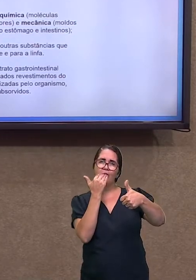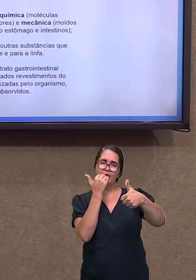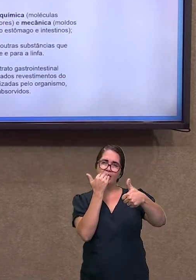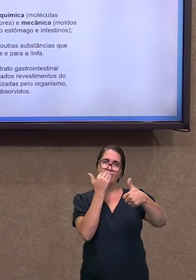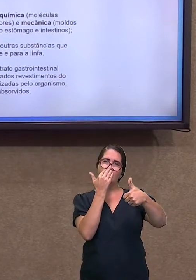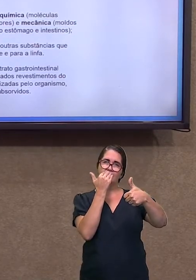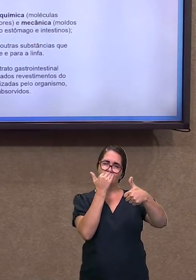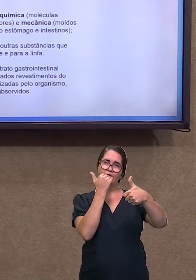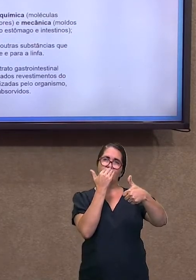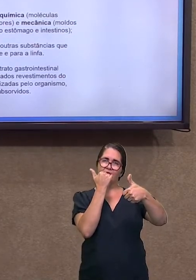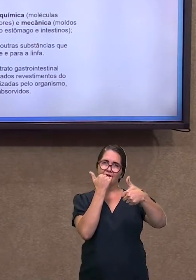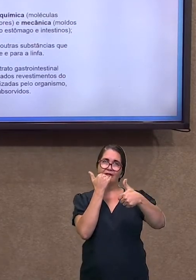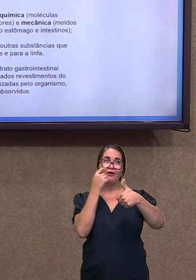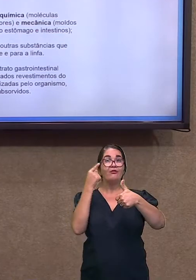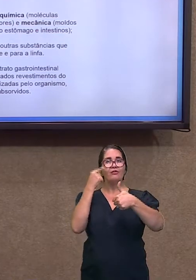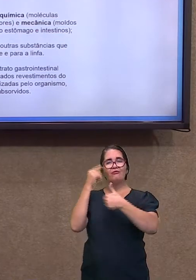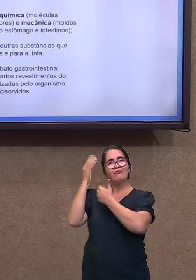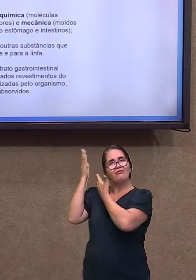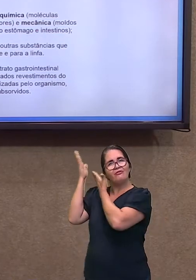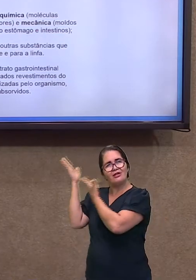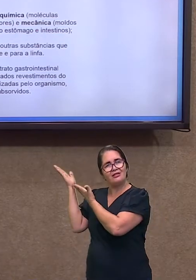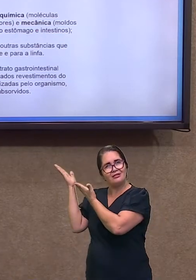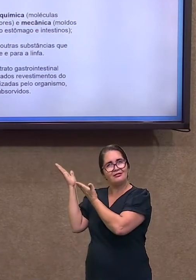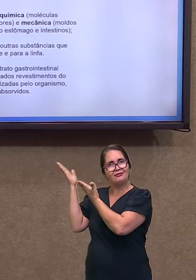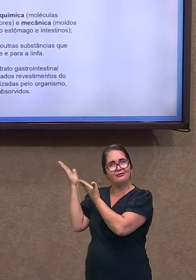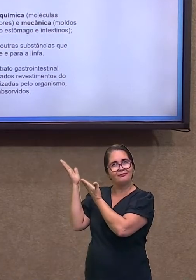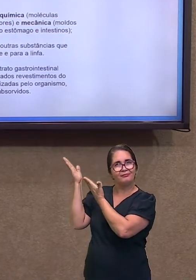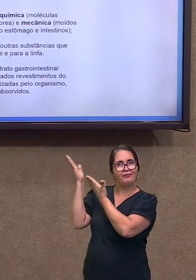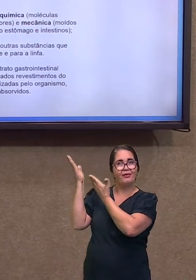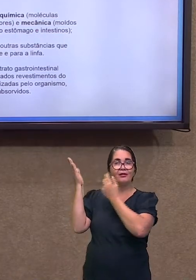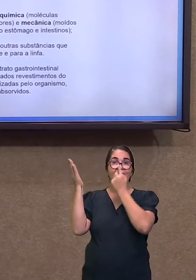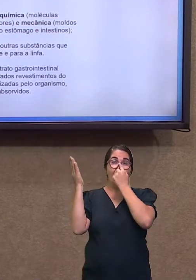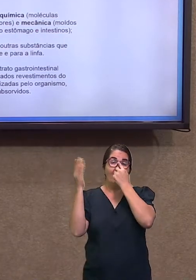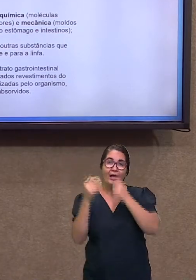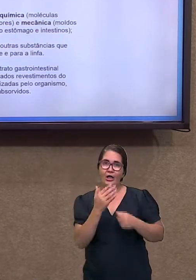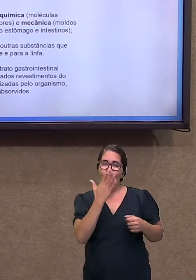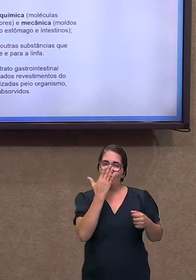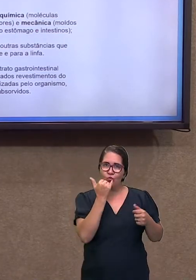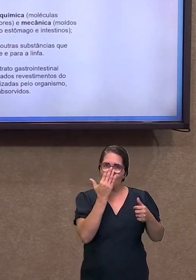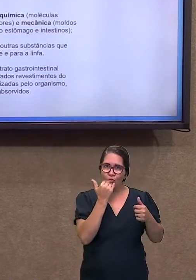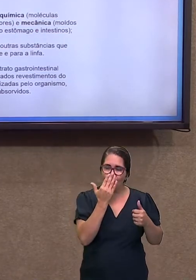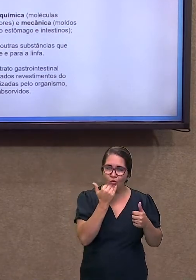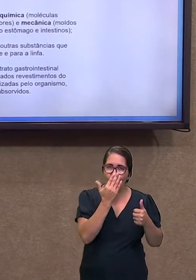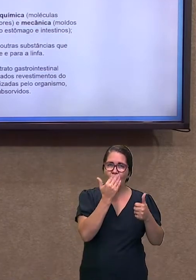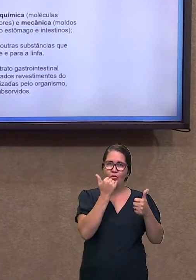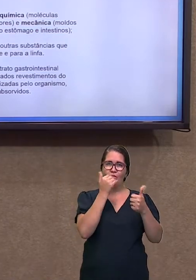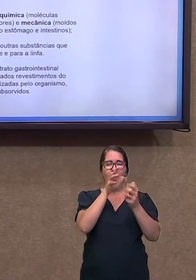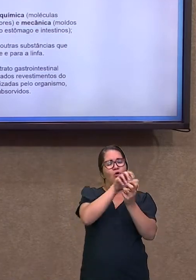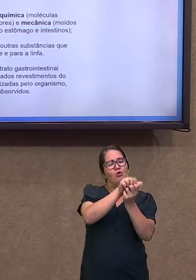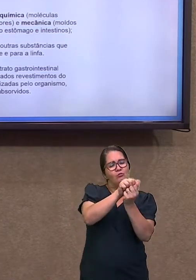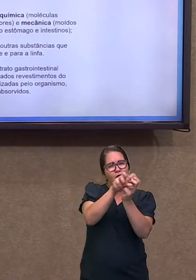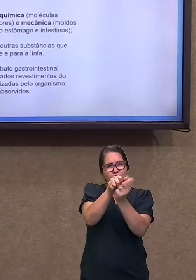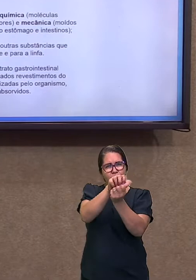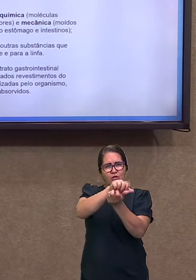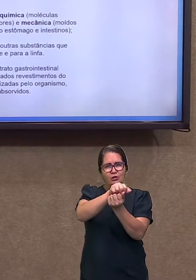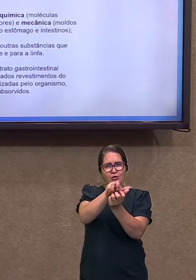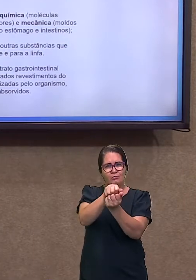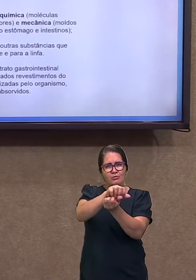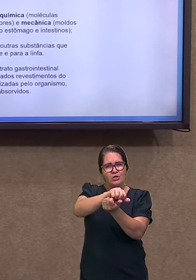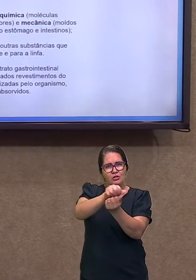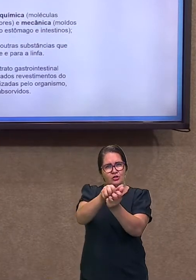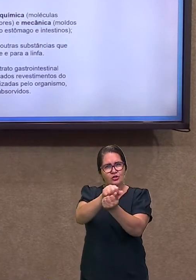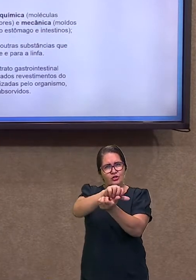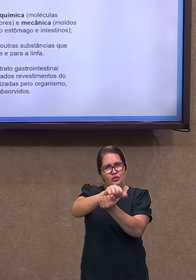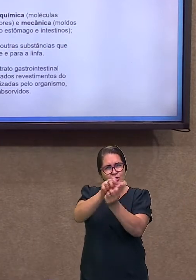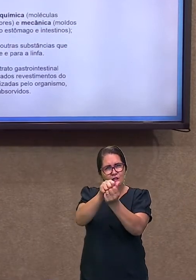de ingestão. É onde eu capturo o alimento, consigo morder, mastigar, fazer